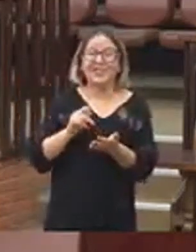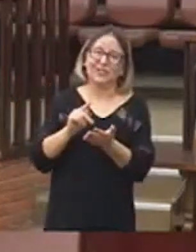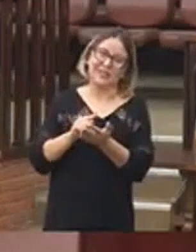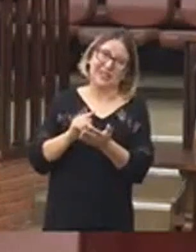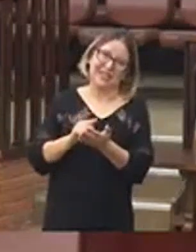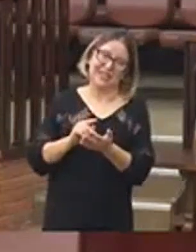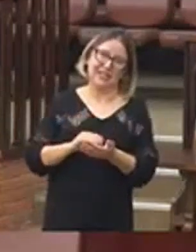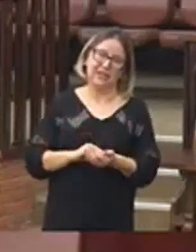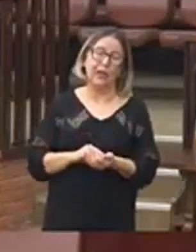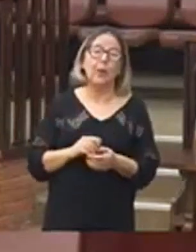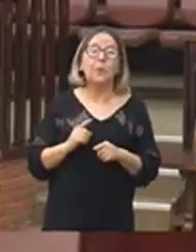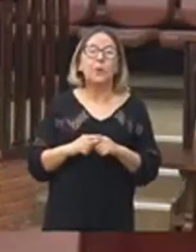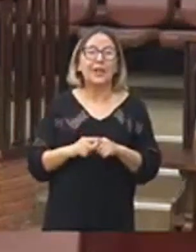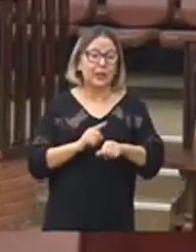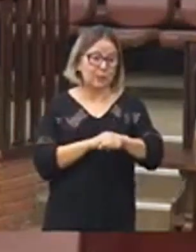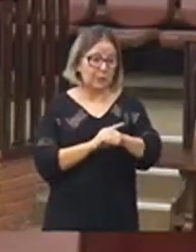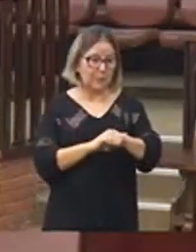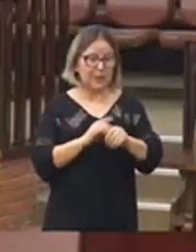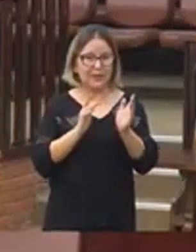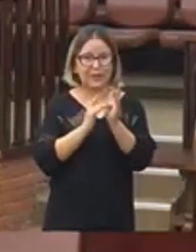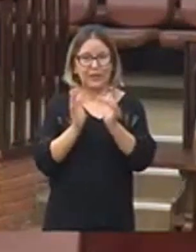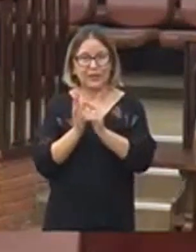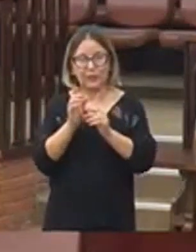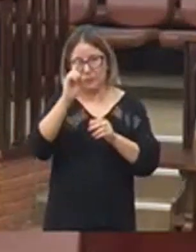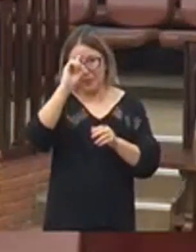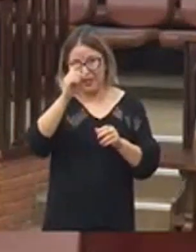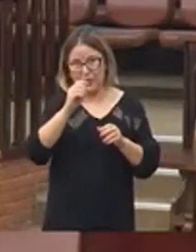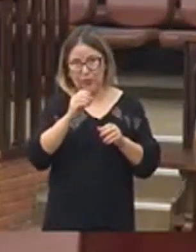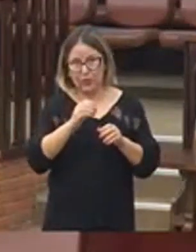mandou tirar a pedra, ela duvidou.